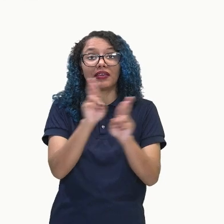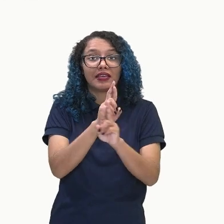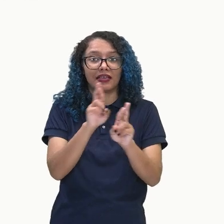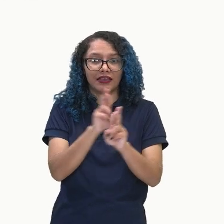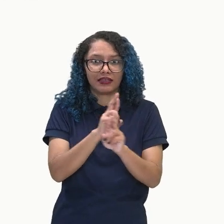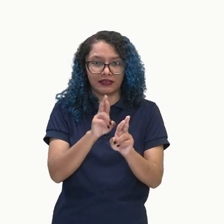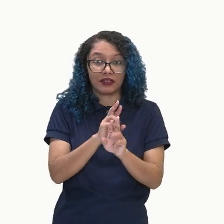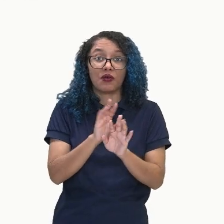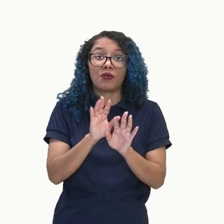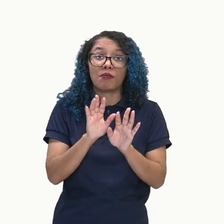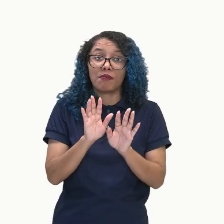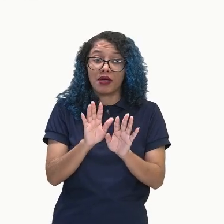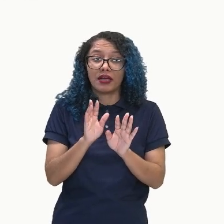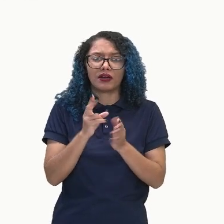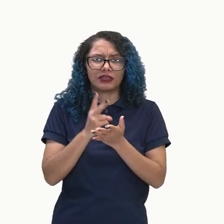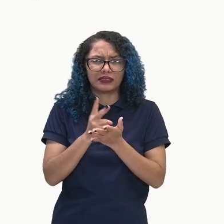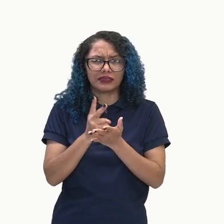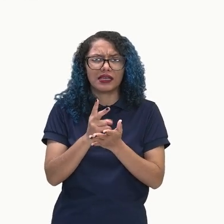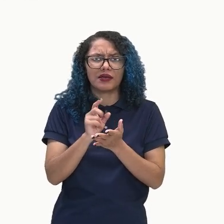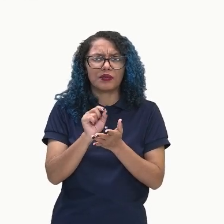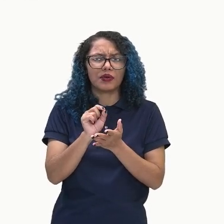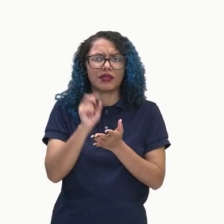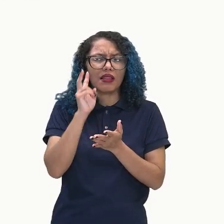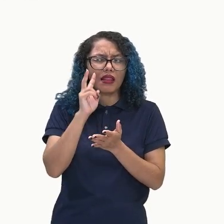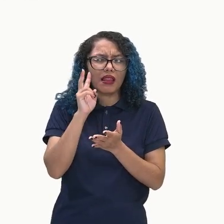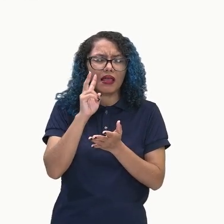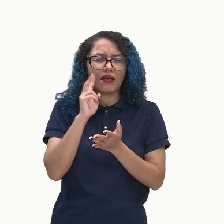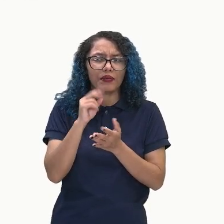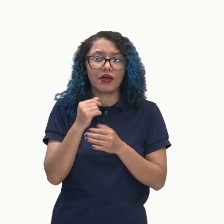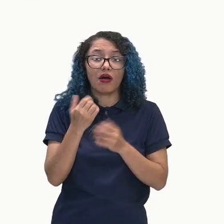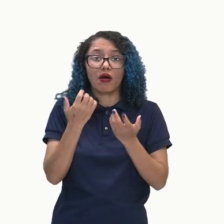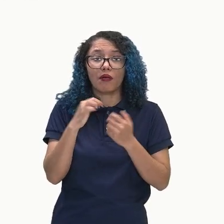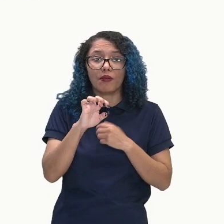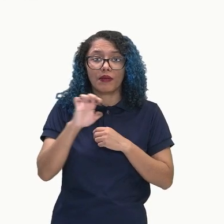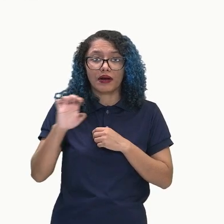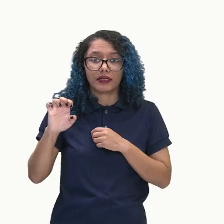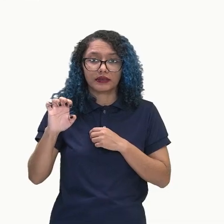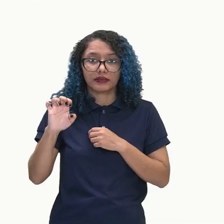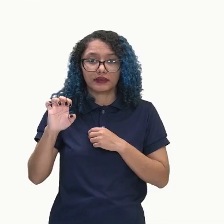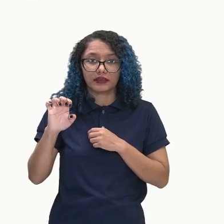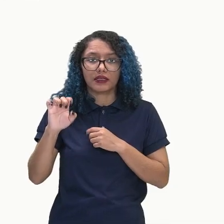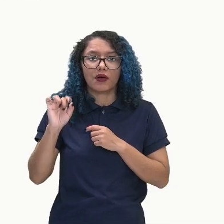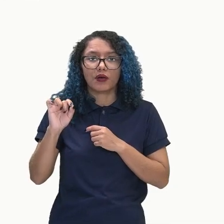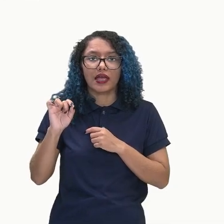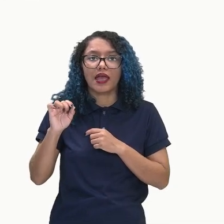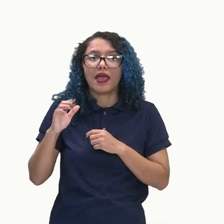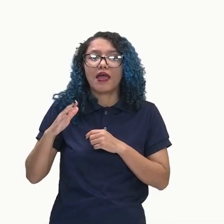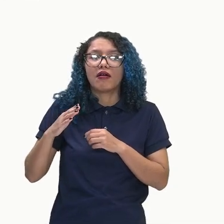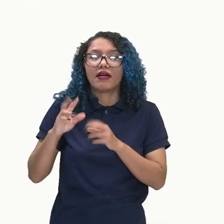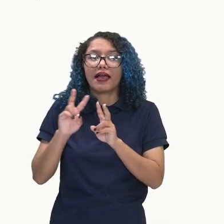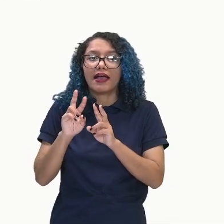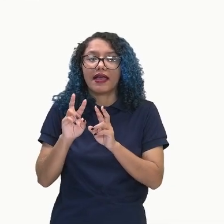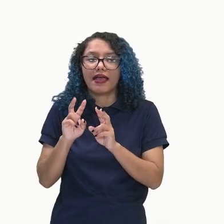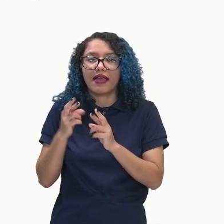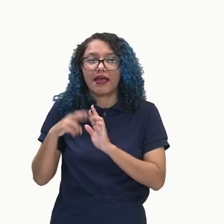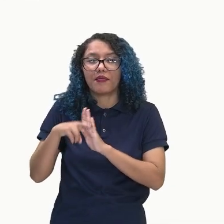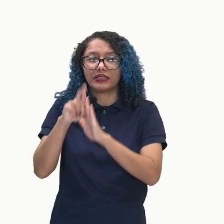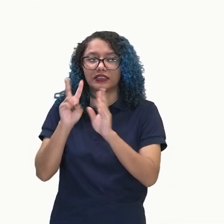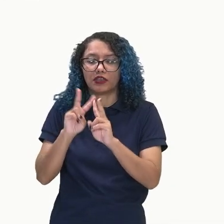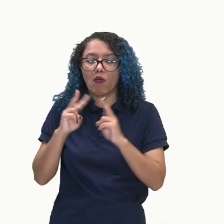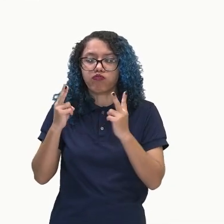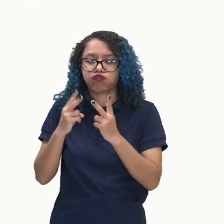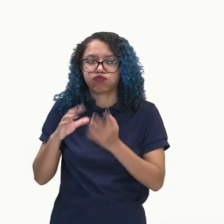sempre lembrando que as unidades à esquerda do litro são sempre maiores ali do que as que estão